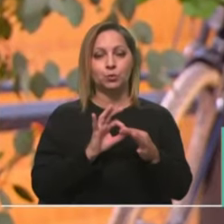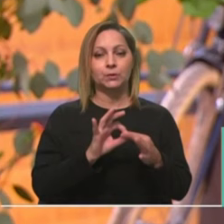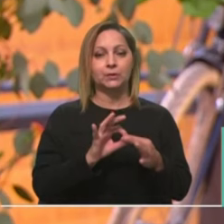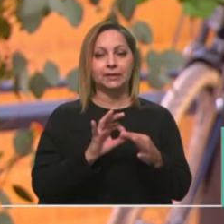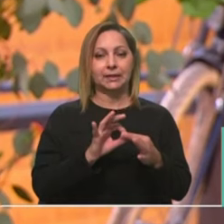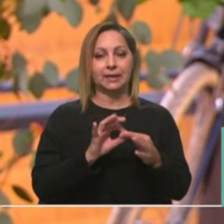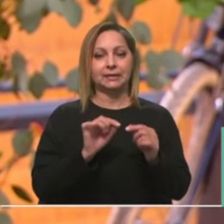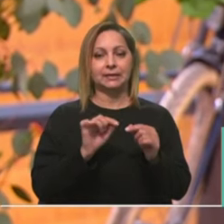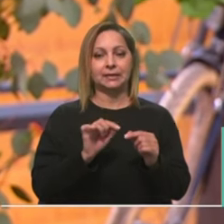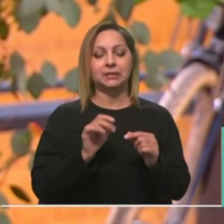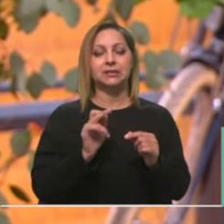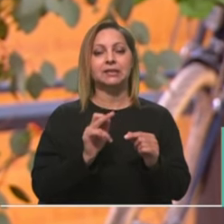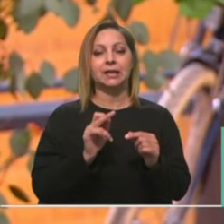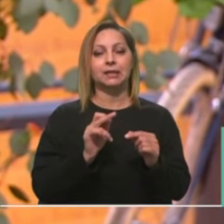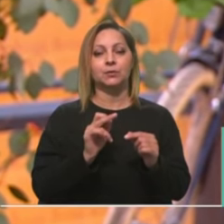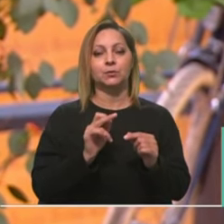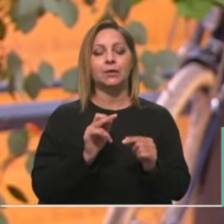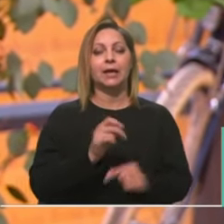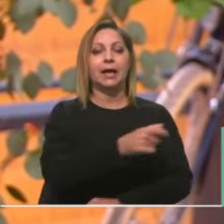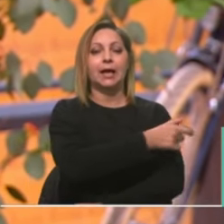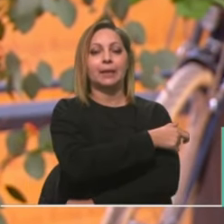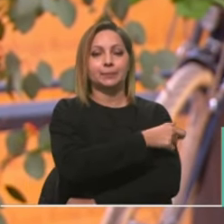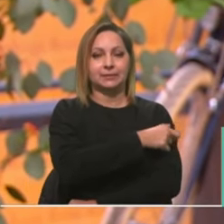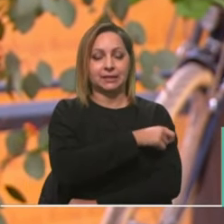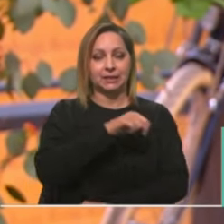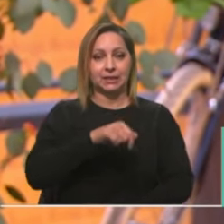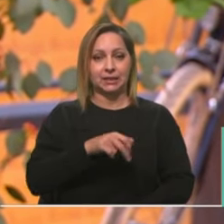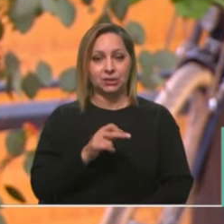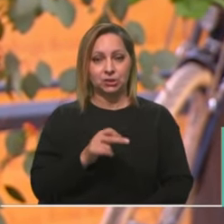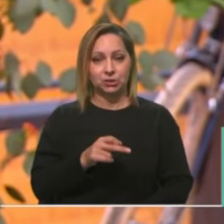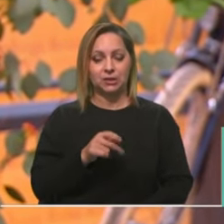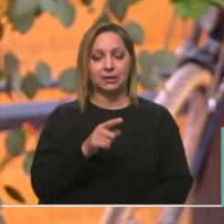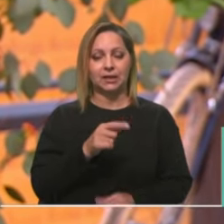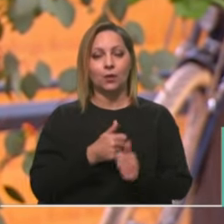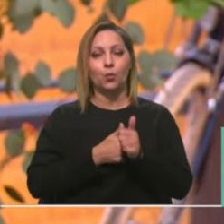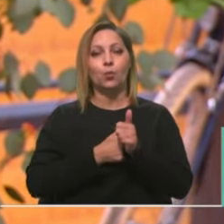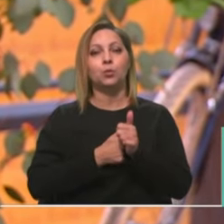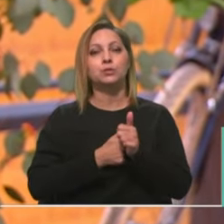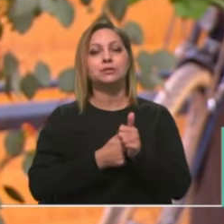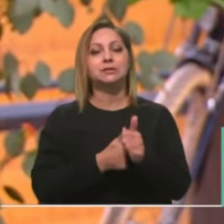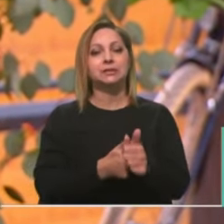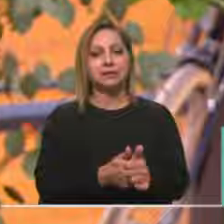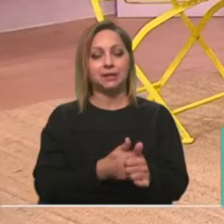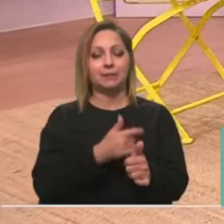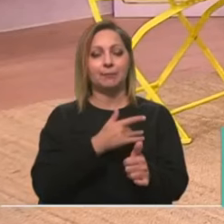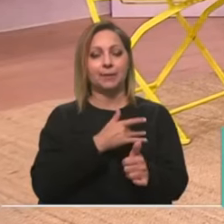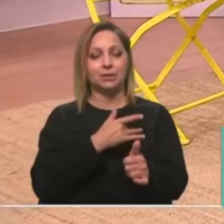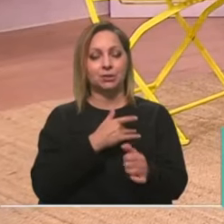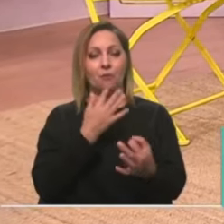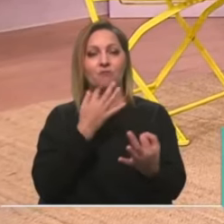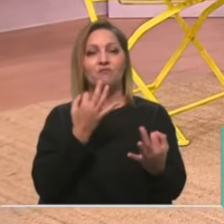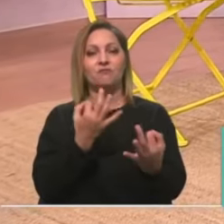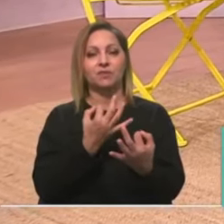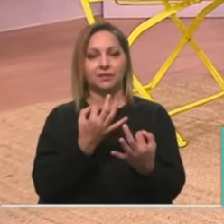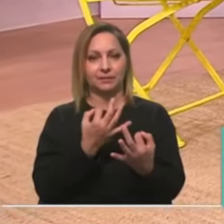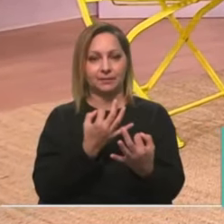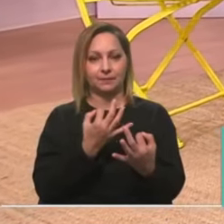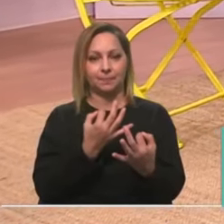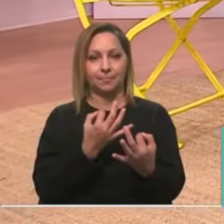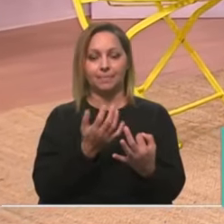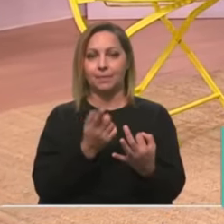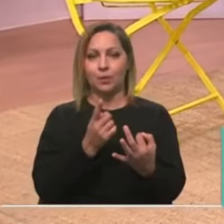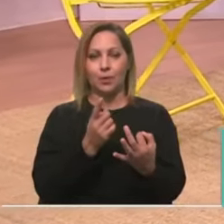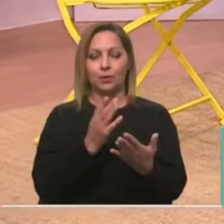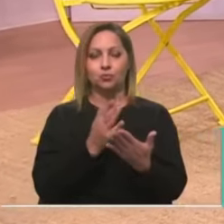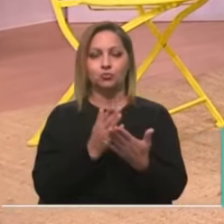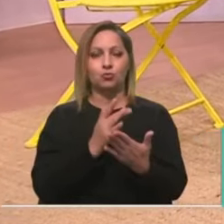que é que este ano vai representar, que é, este ano representa um seguir as nossas paixões verdadeiras. E não só as